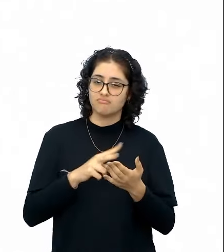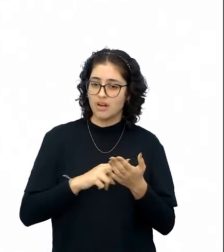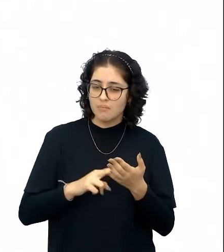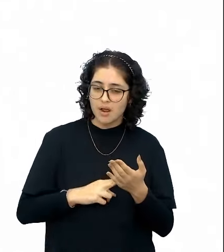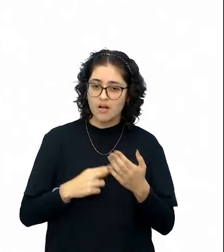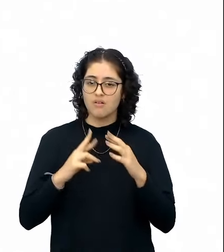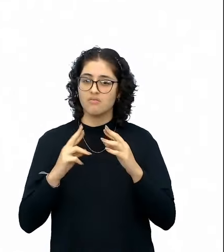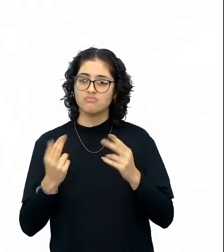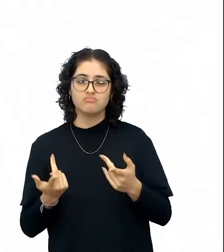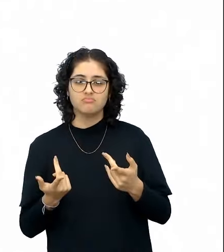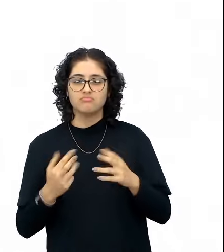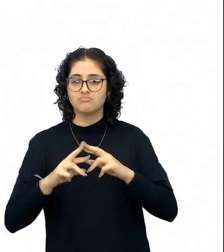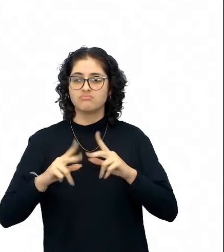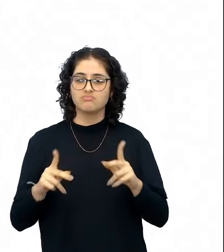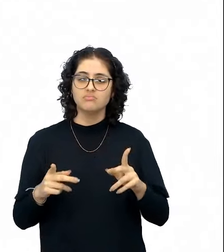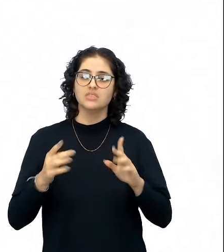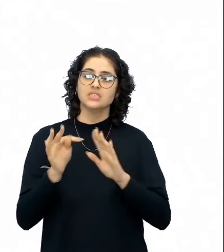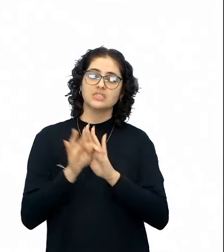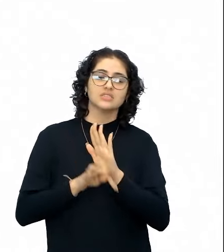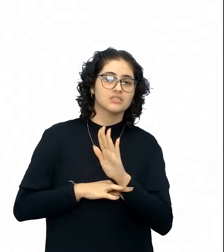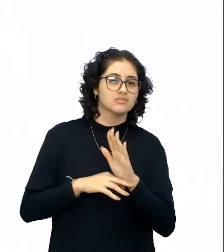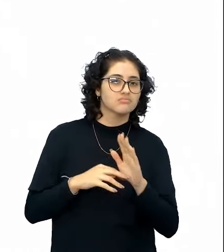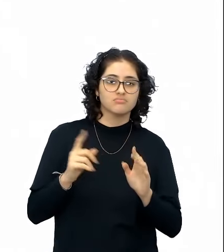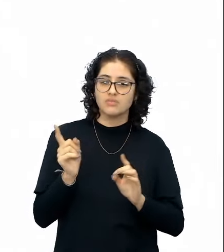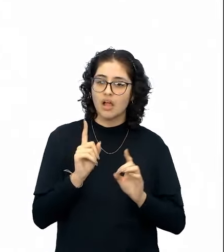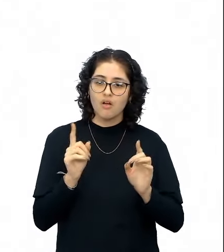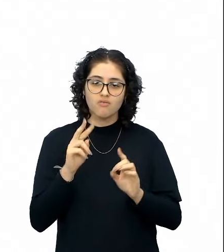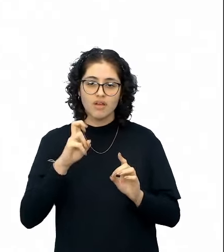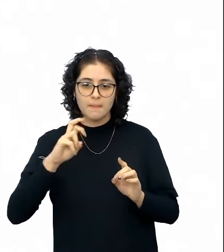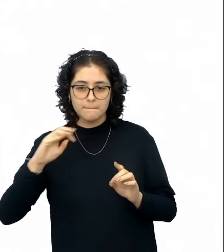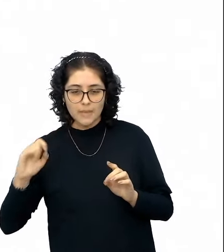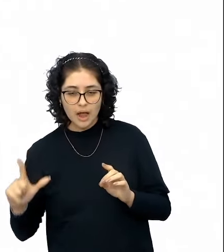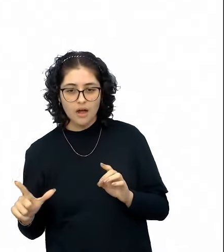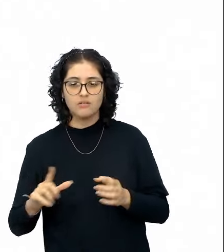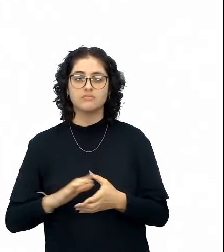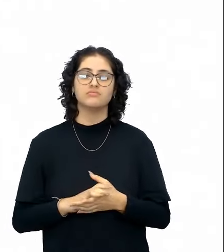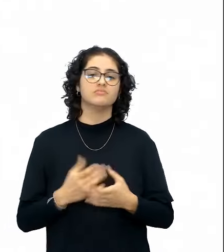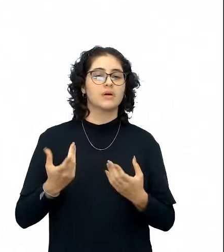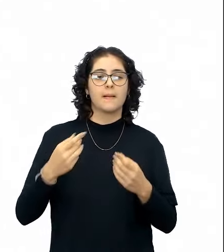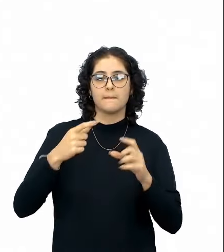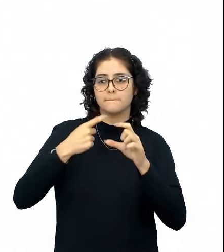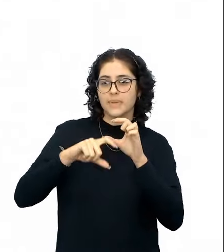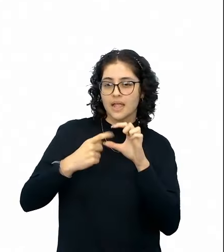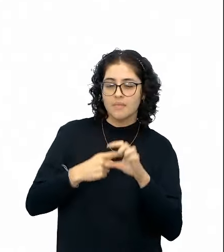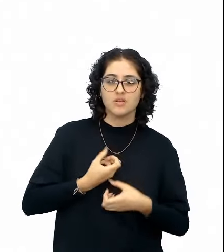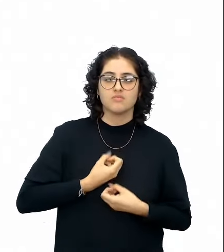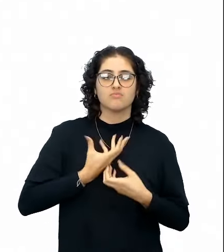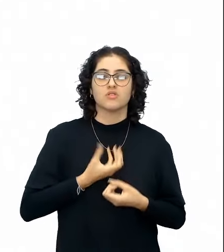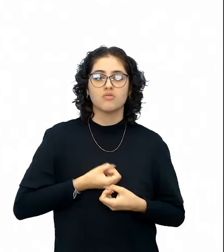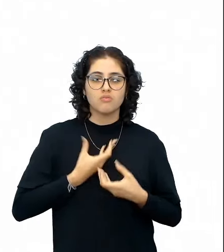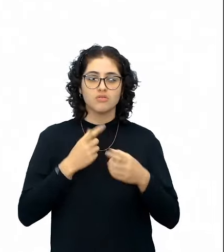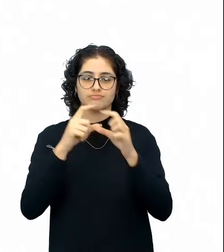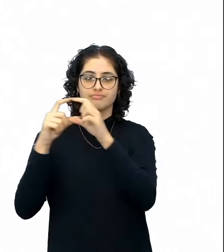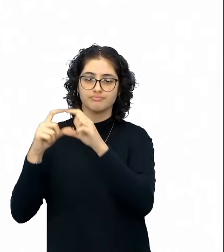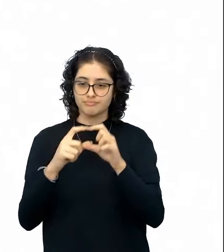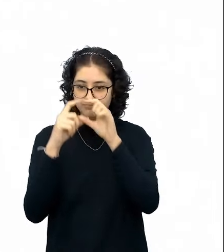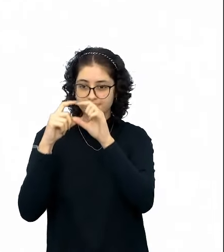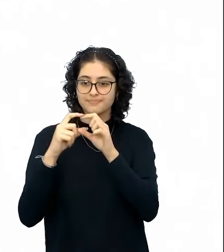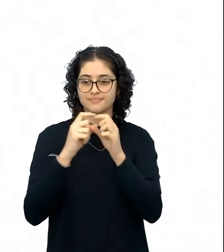verbais, seja em textos não verbais, seja em memes, seja em poesia, seja em história em quadrinhos.